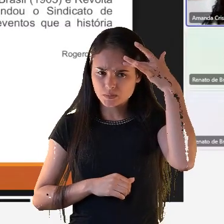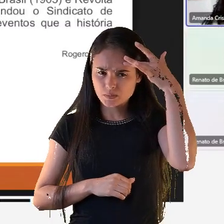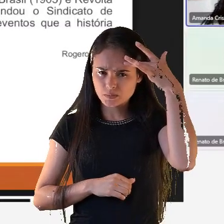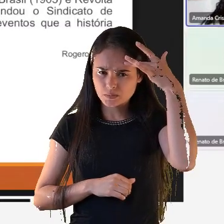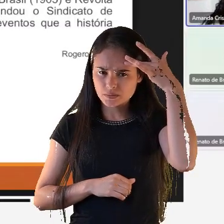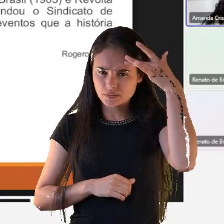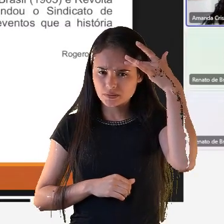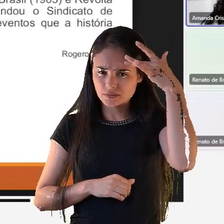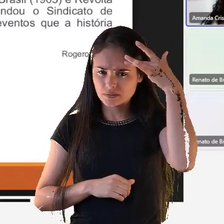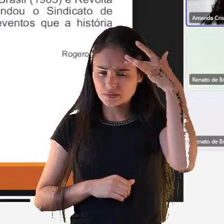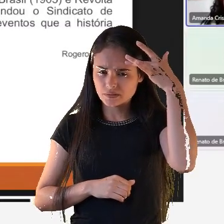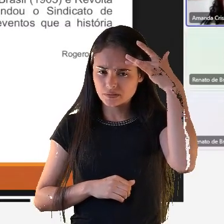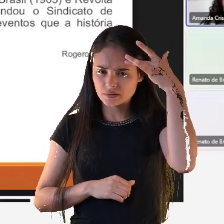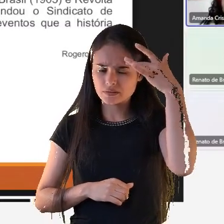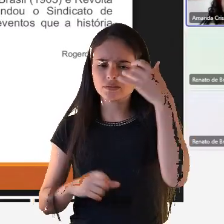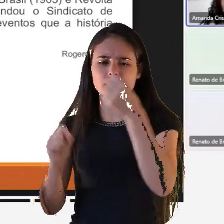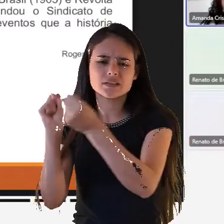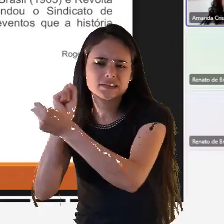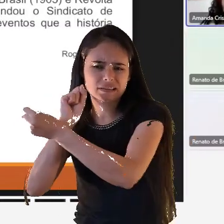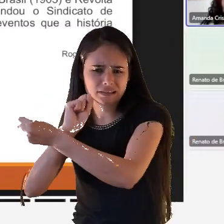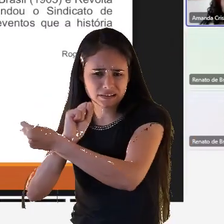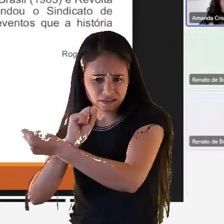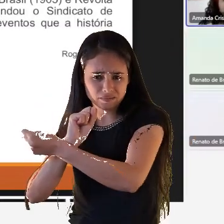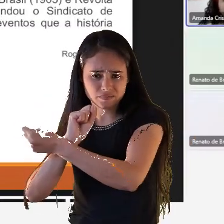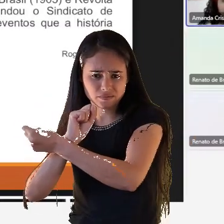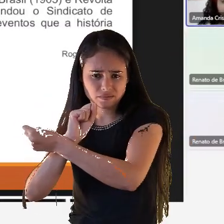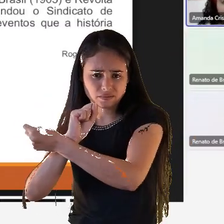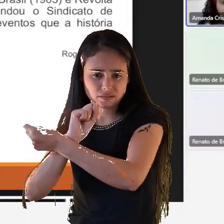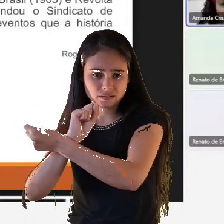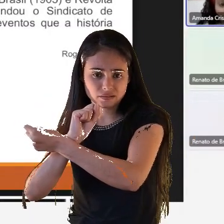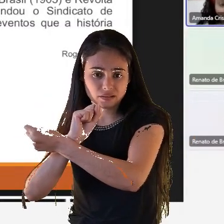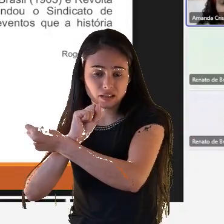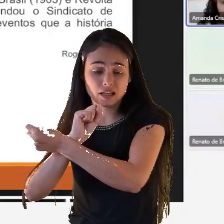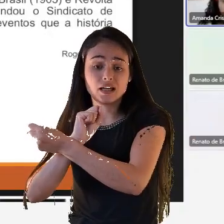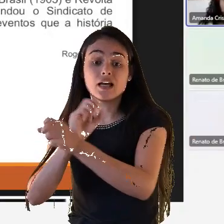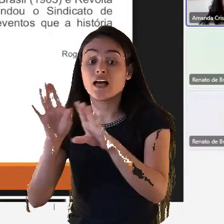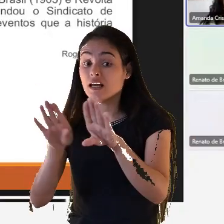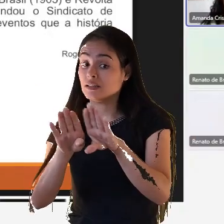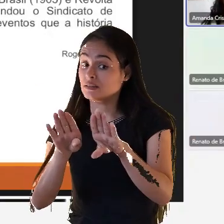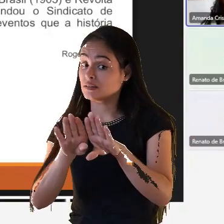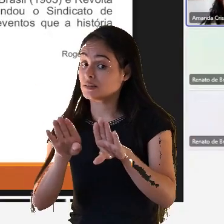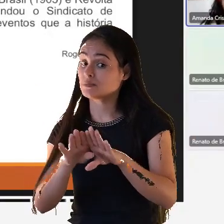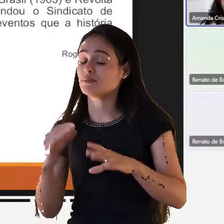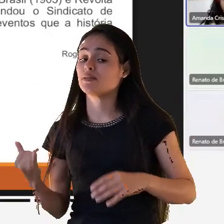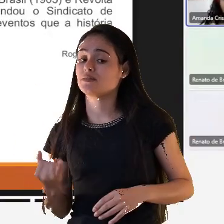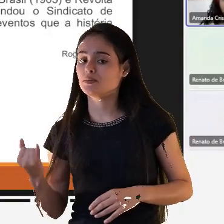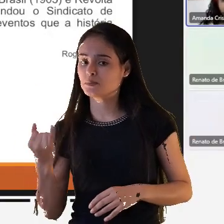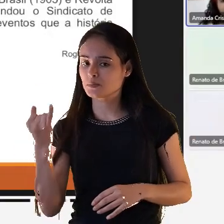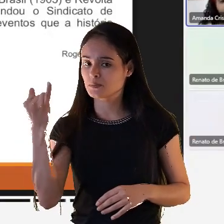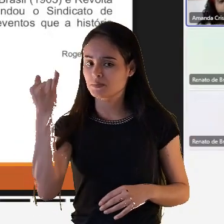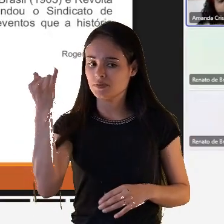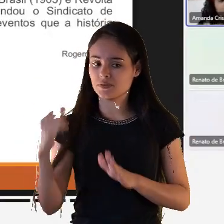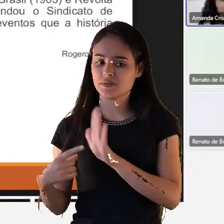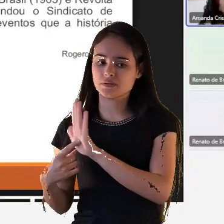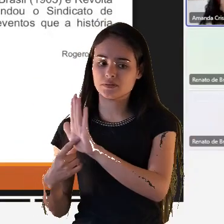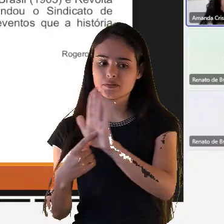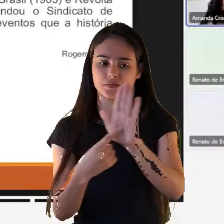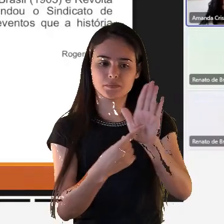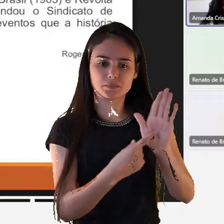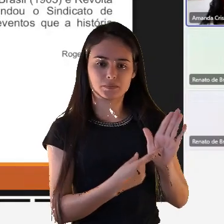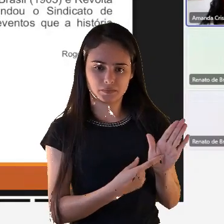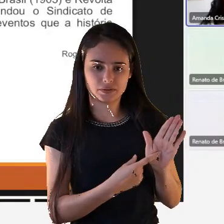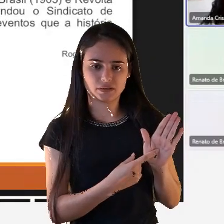né, mas é importante também evidenciar que o Brasil, no